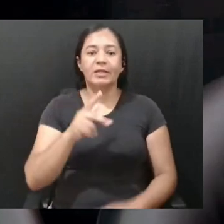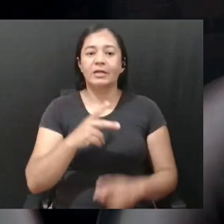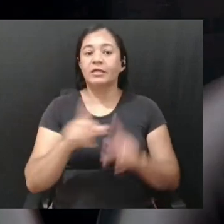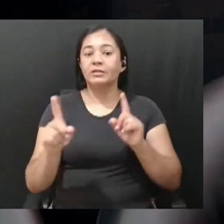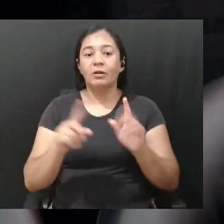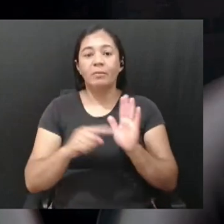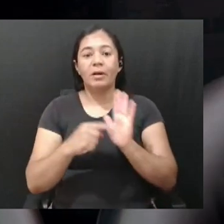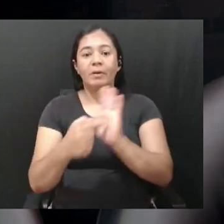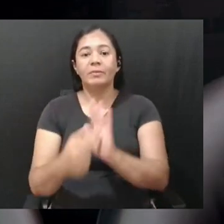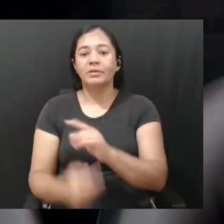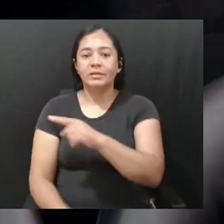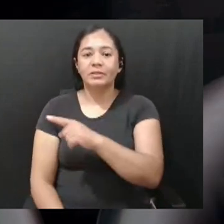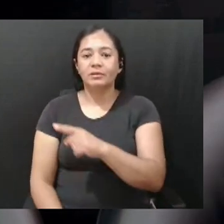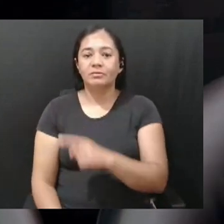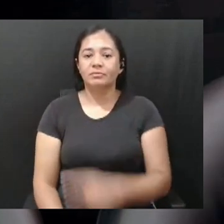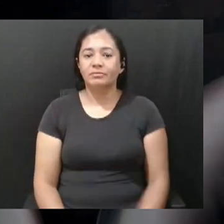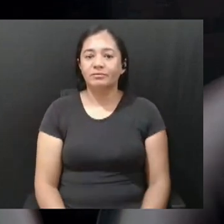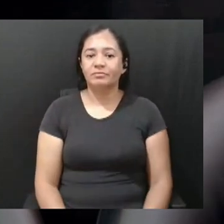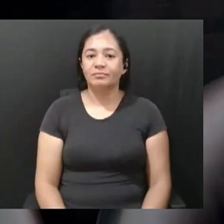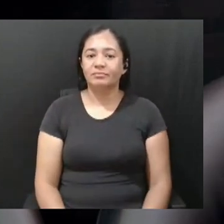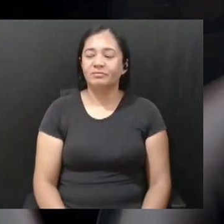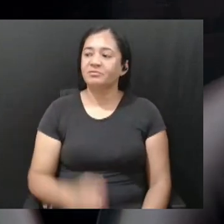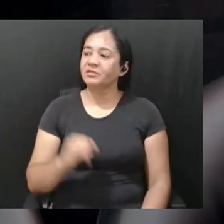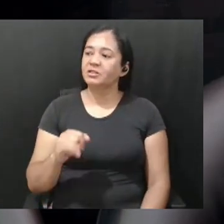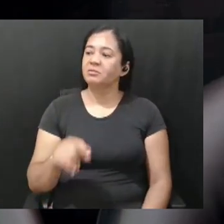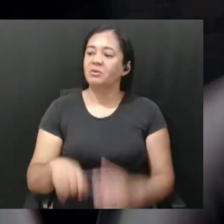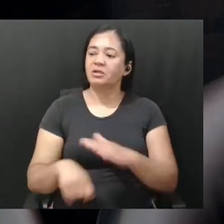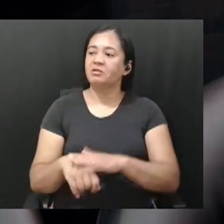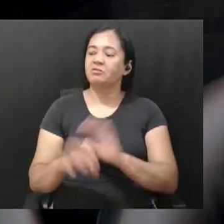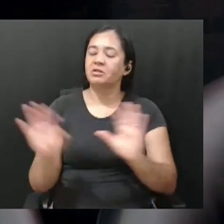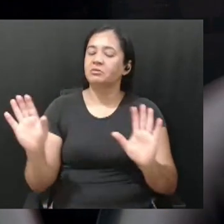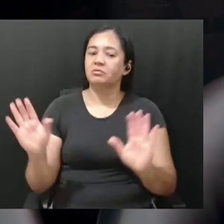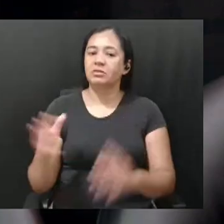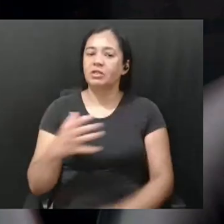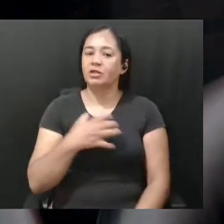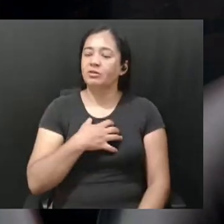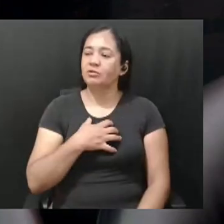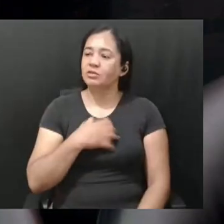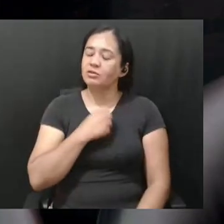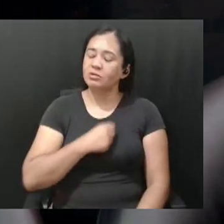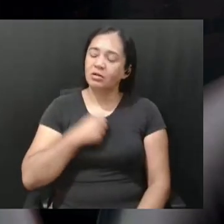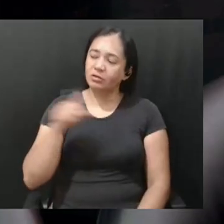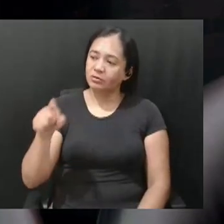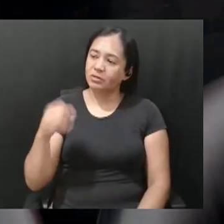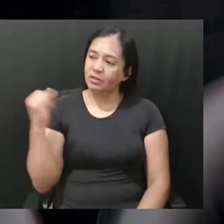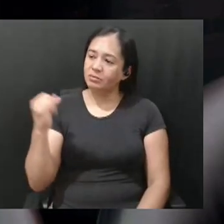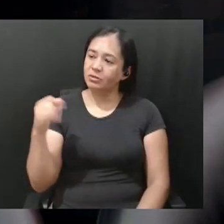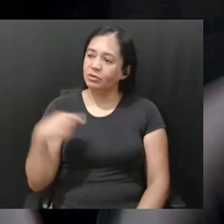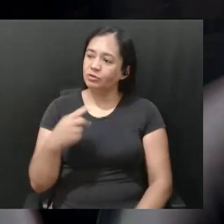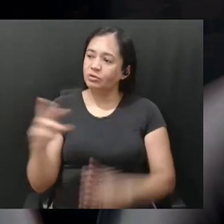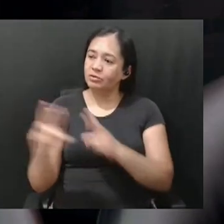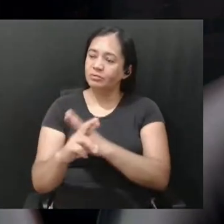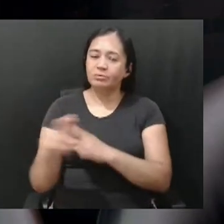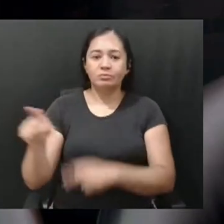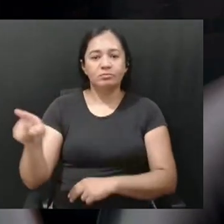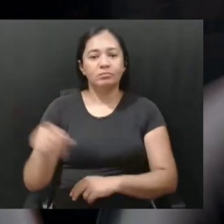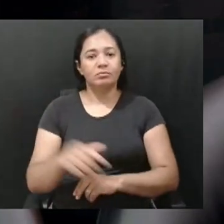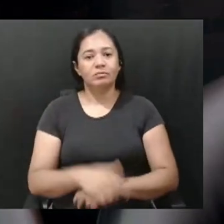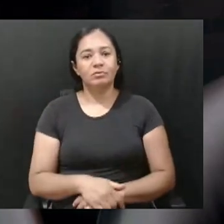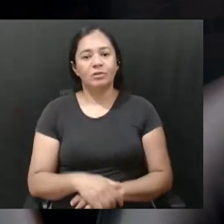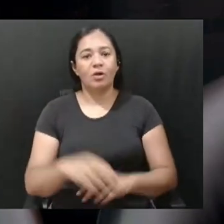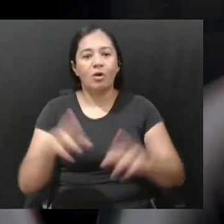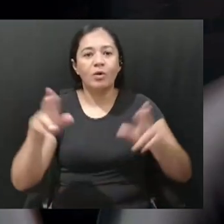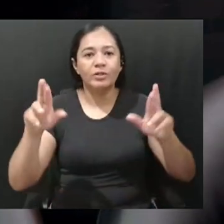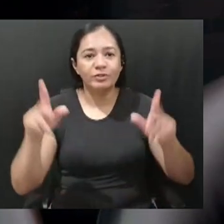"Olha, não importa mais quem fez o que fez, né, eu sinto a sua falta e é importante para mim se relacionar com você". Olha que diferença que fez, né. Aqui eu não estou